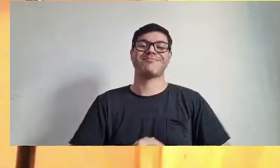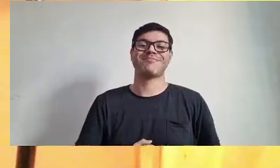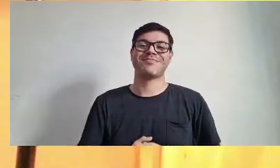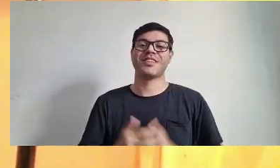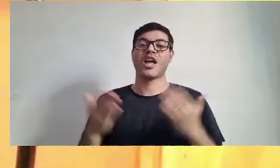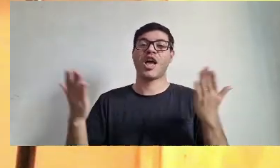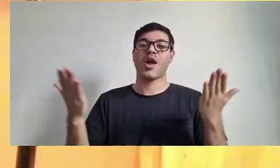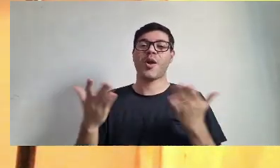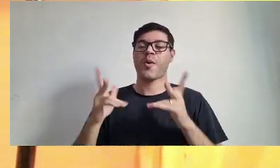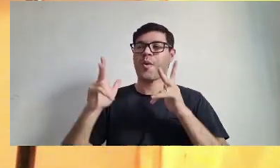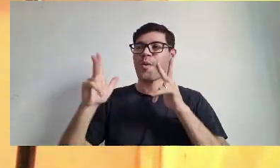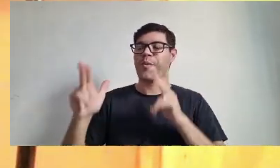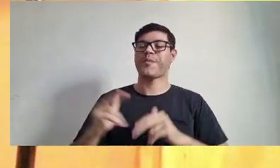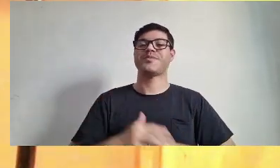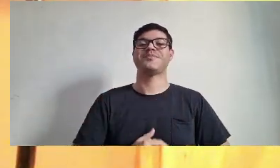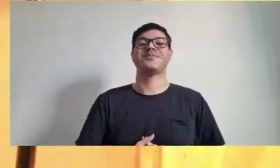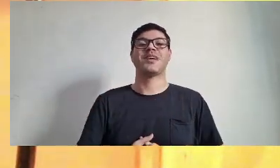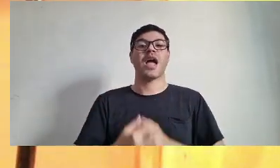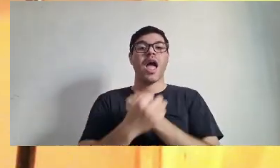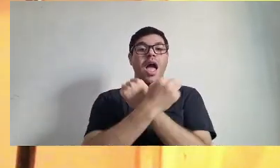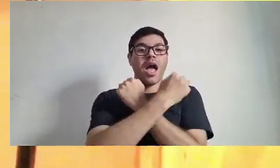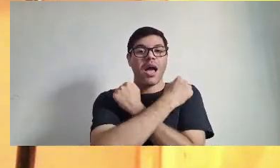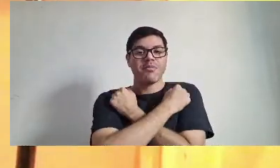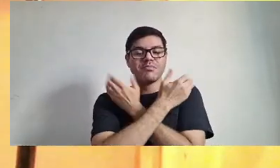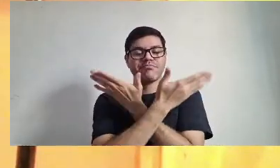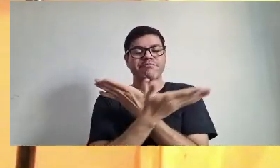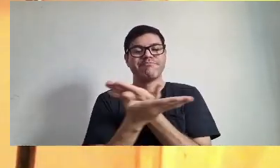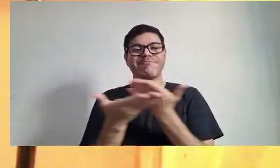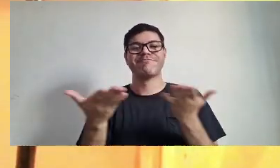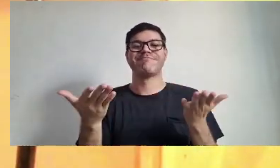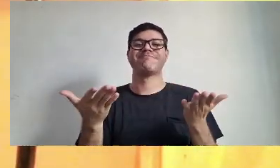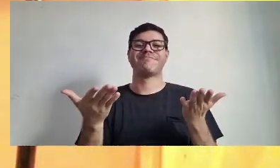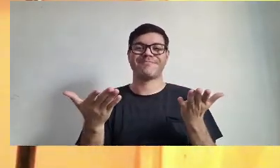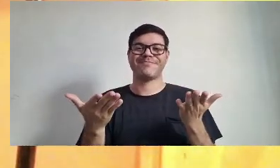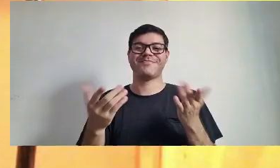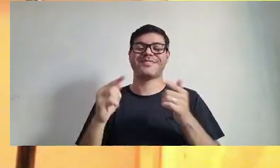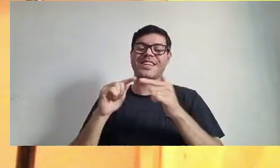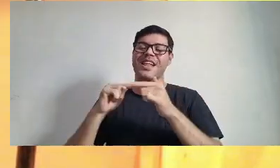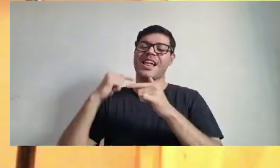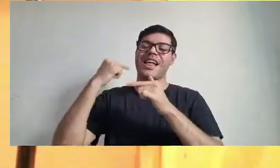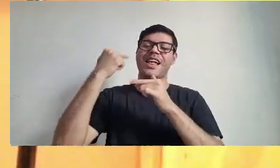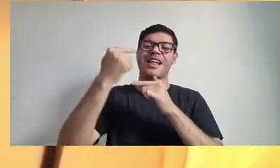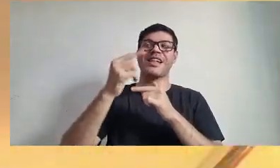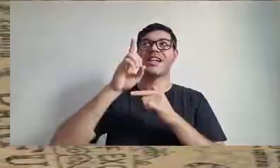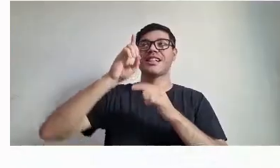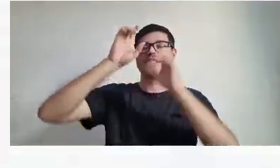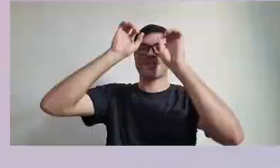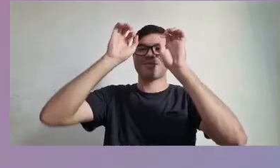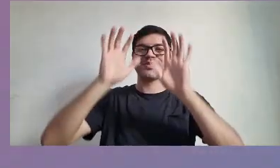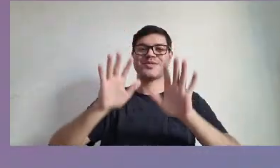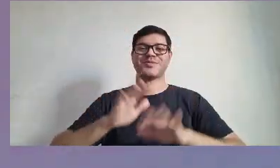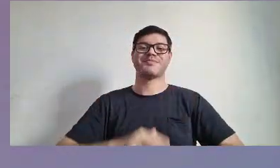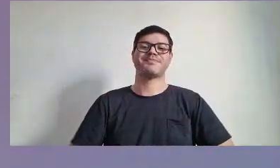Durvalino Brocanelli. Um abraço a todos, até uma próxima e que Deus nos abençoe.